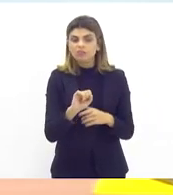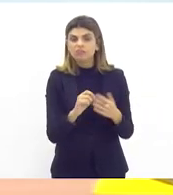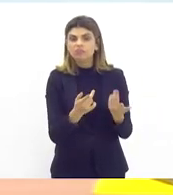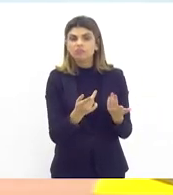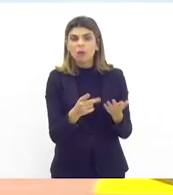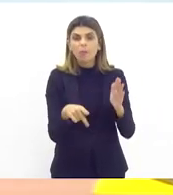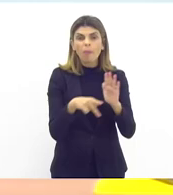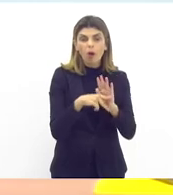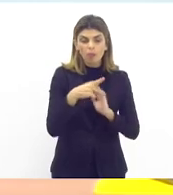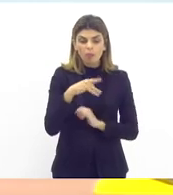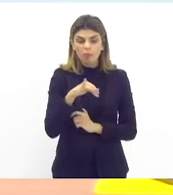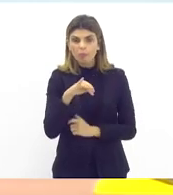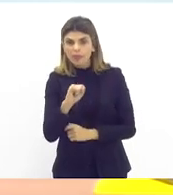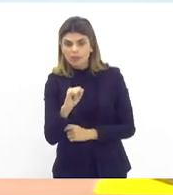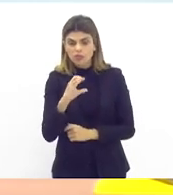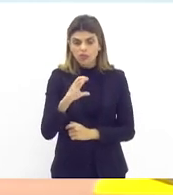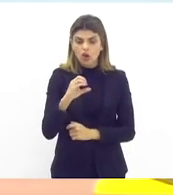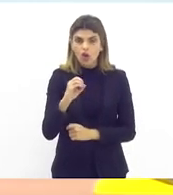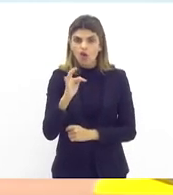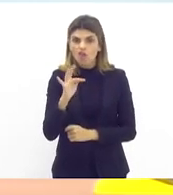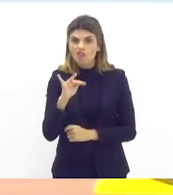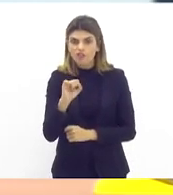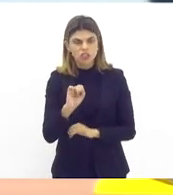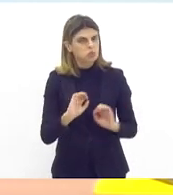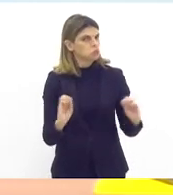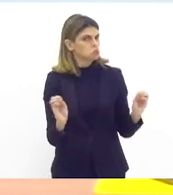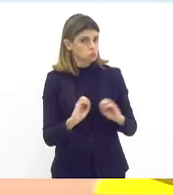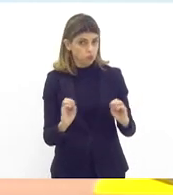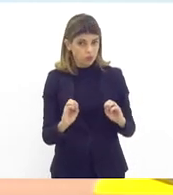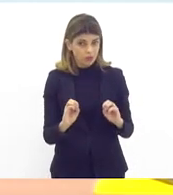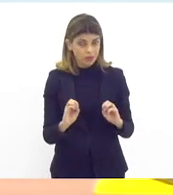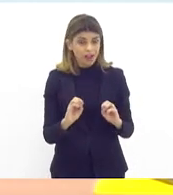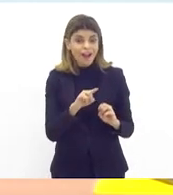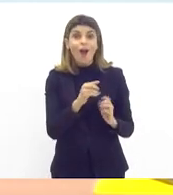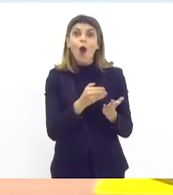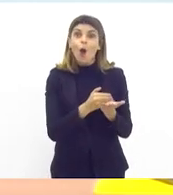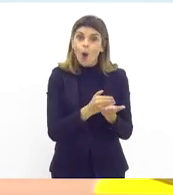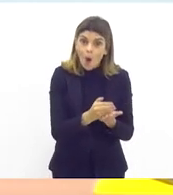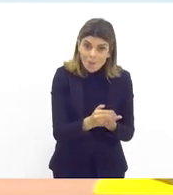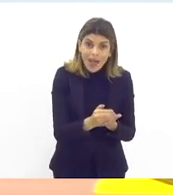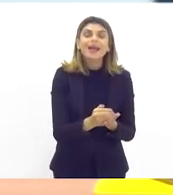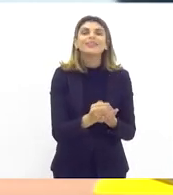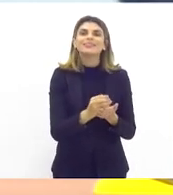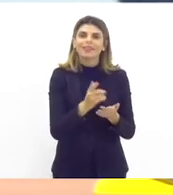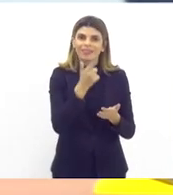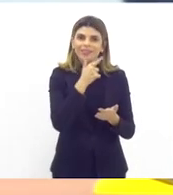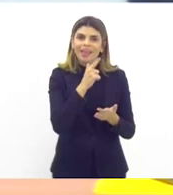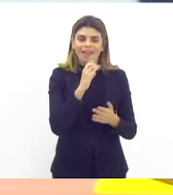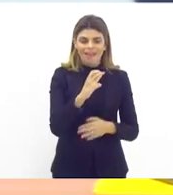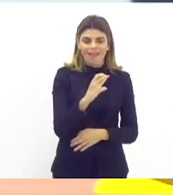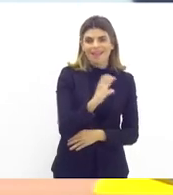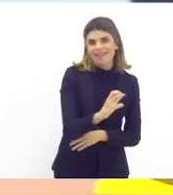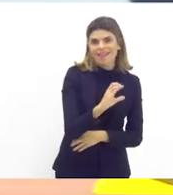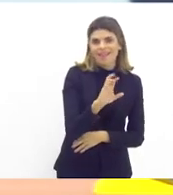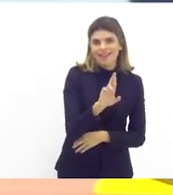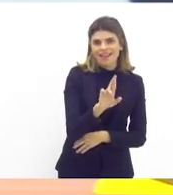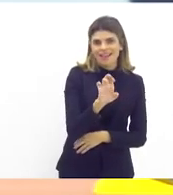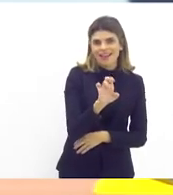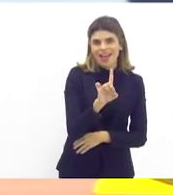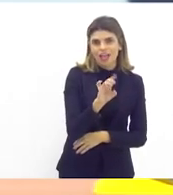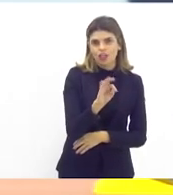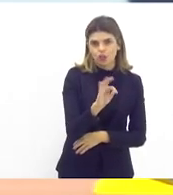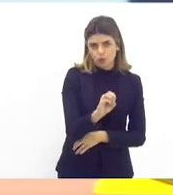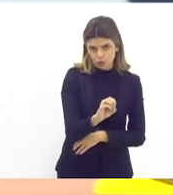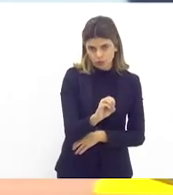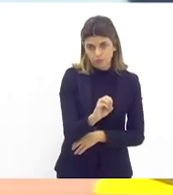de PIS/COFINS também. E, na verdade, eles vão passar a dar crédito integral. Aqui está a grande diferença. Não